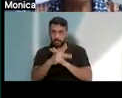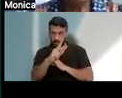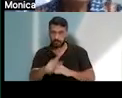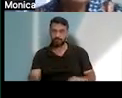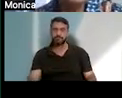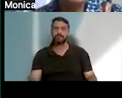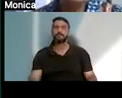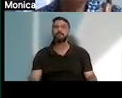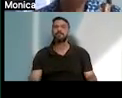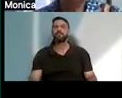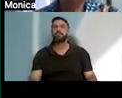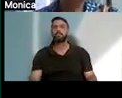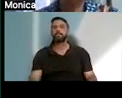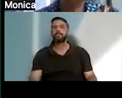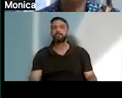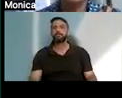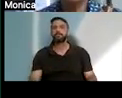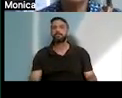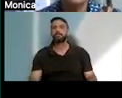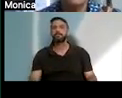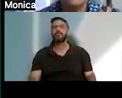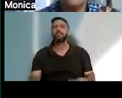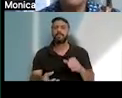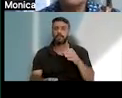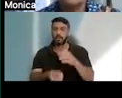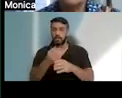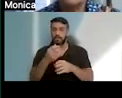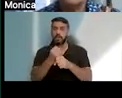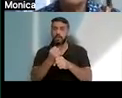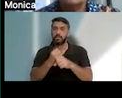E ela foi criada em 2003.